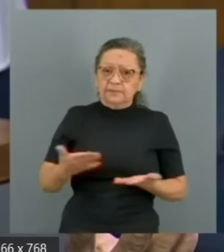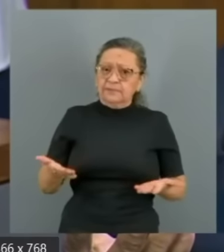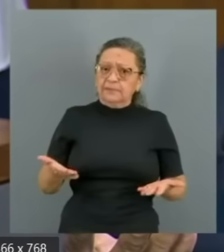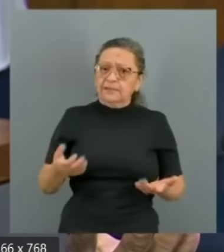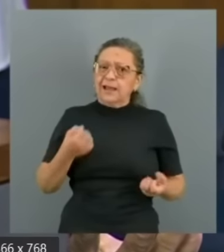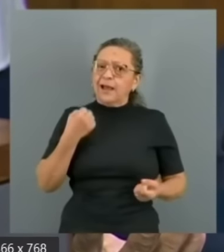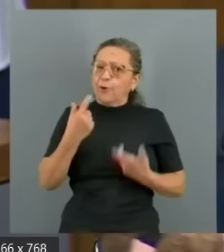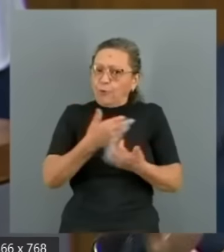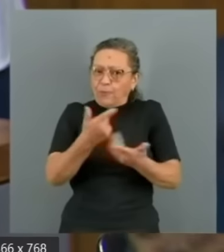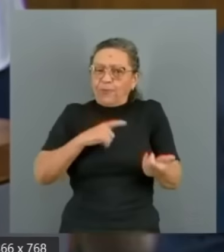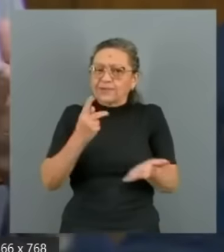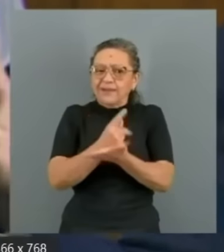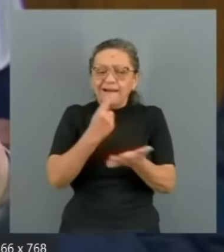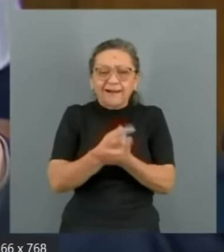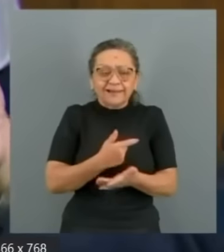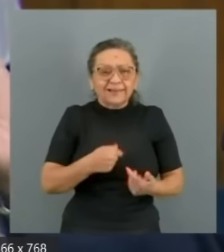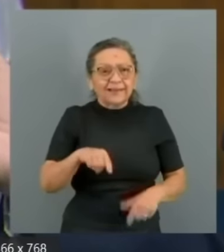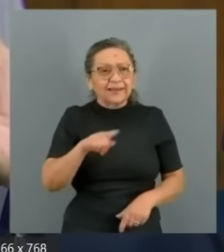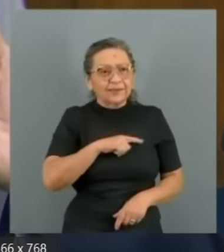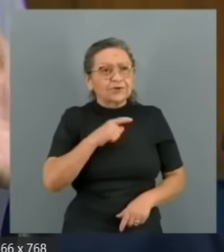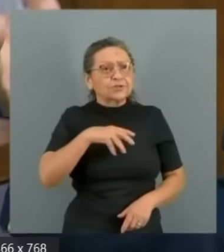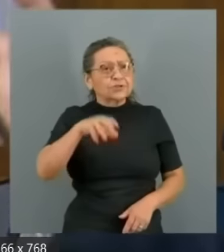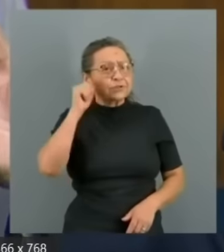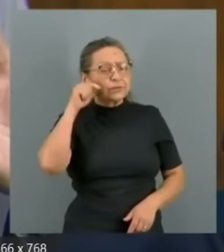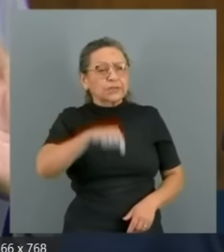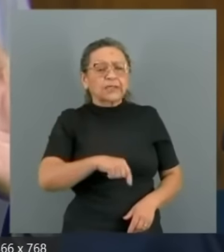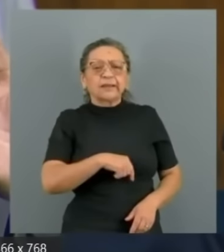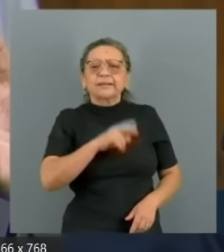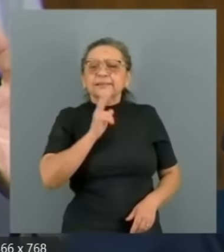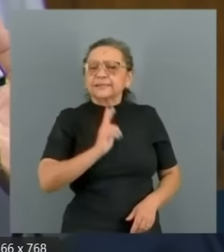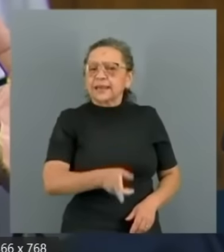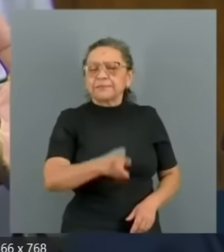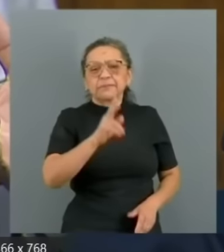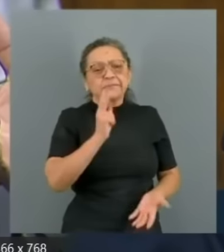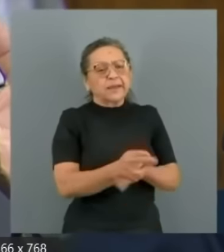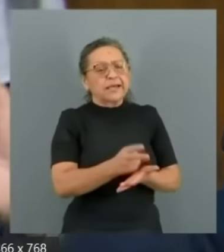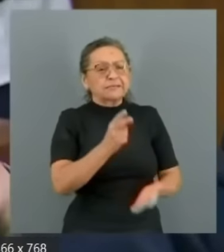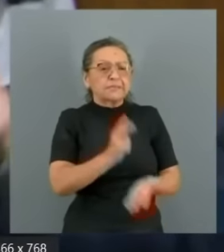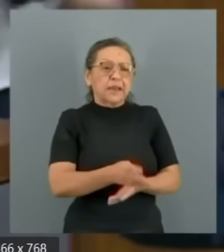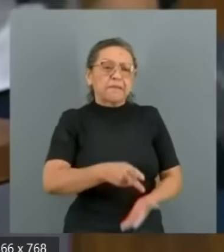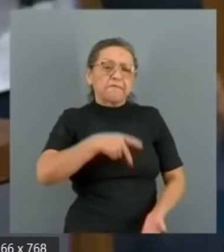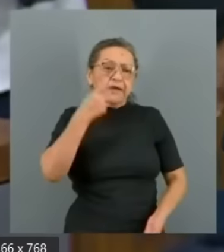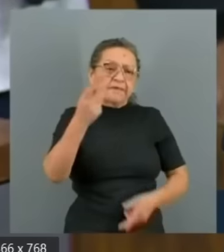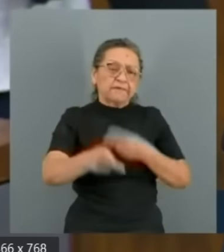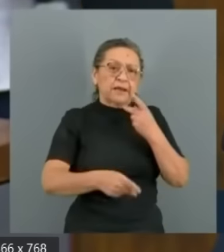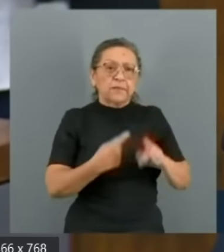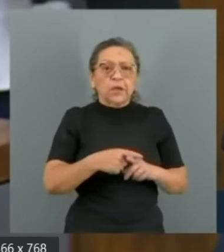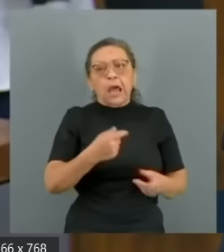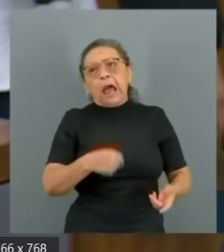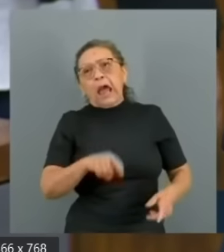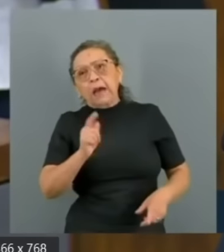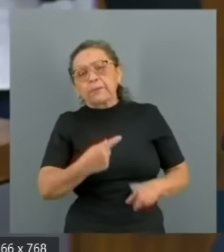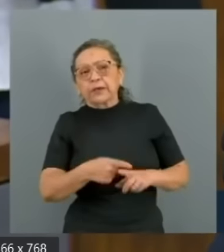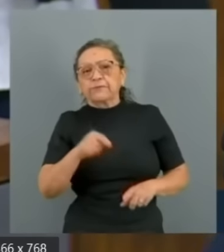coisa estava errada. E a gente escuta aqui um discurso recorrente. Porque foi o